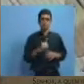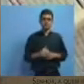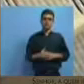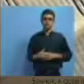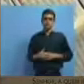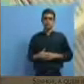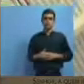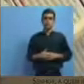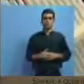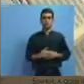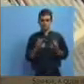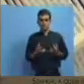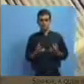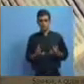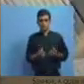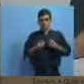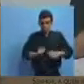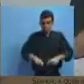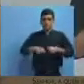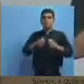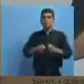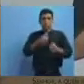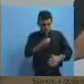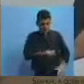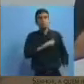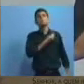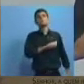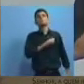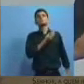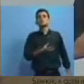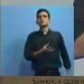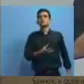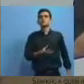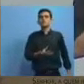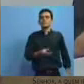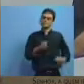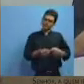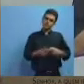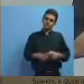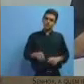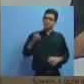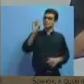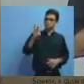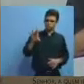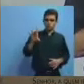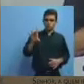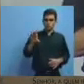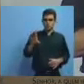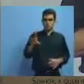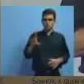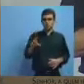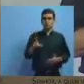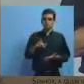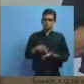delas, sabereis que eu sou o Senhor. Quando incutir